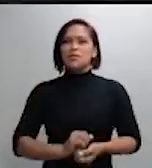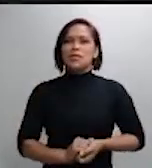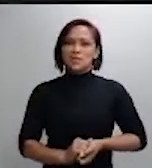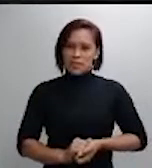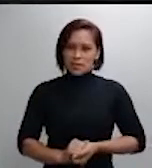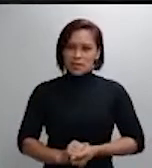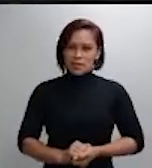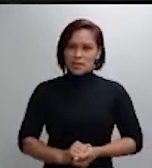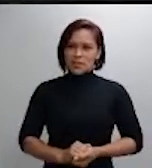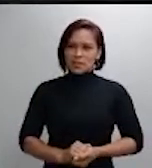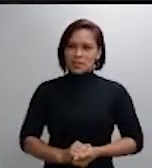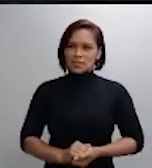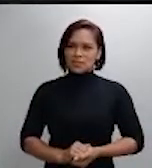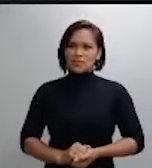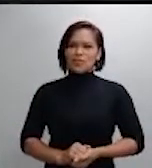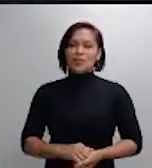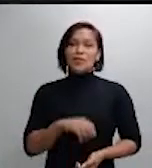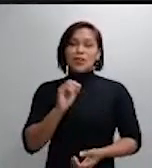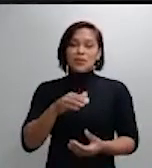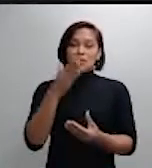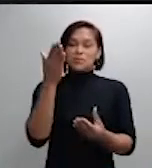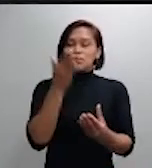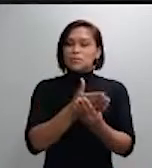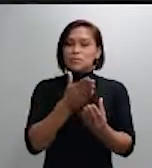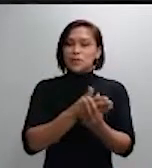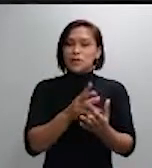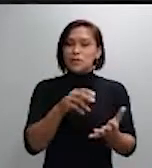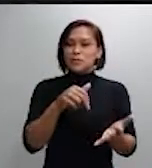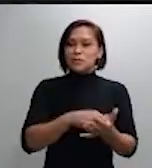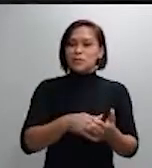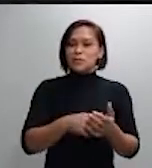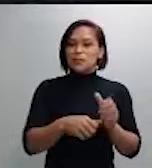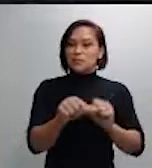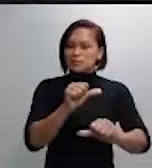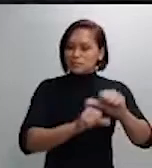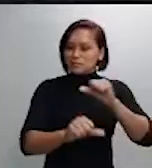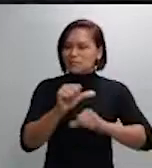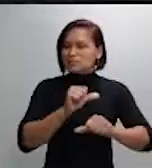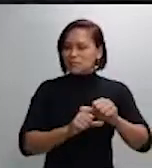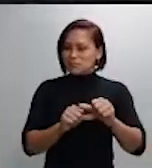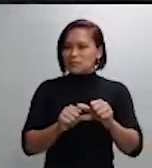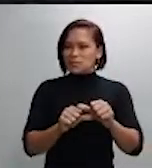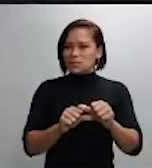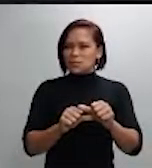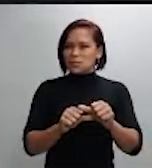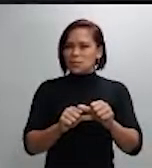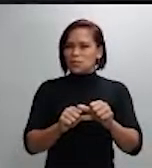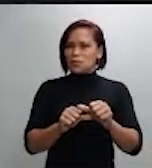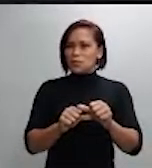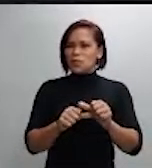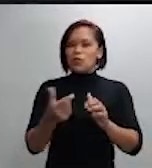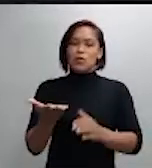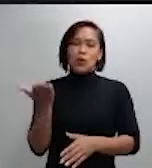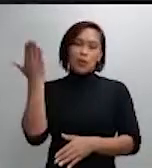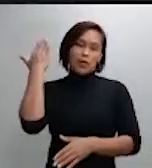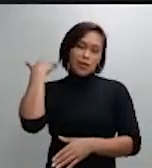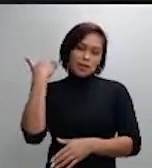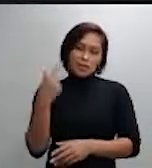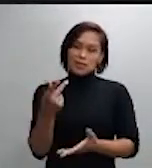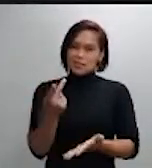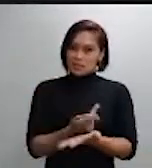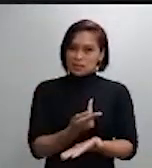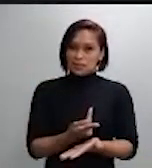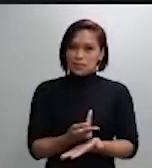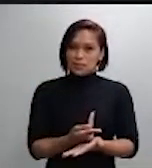O Código de Processo Civil modificou completamente a sistemática anteriormente existente. Em relação à